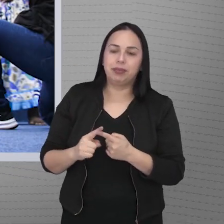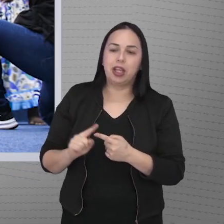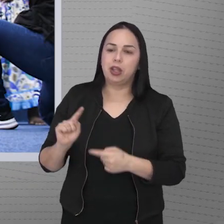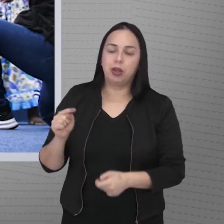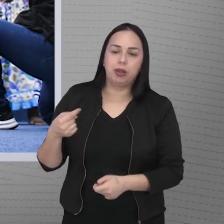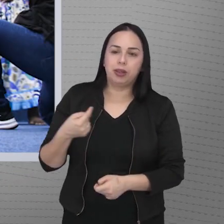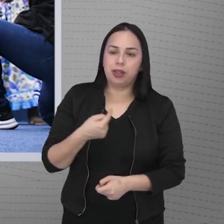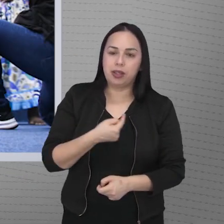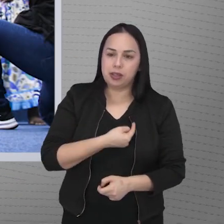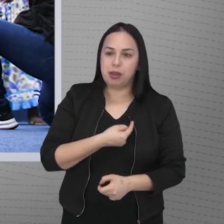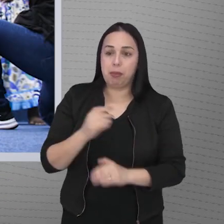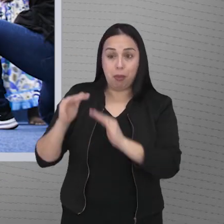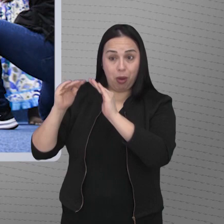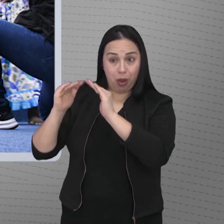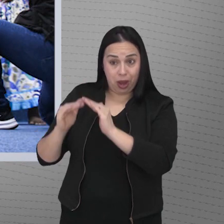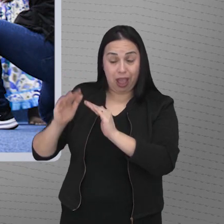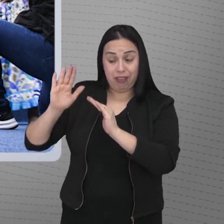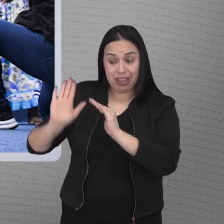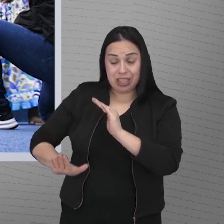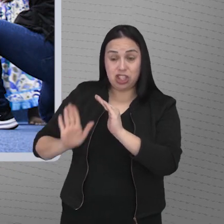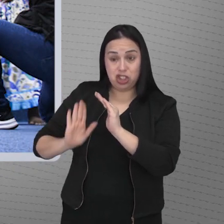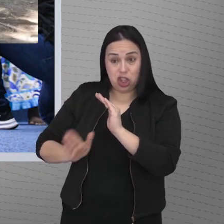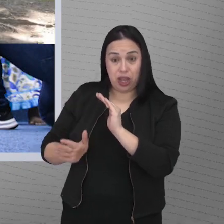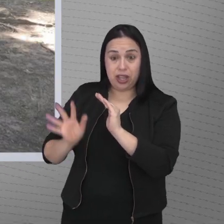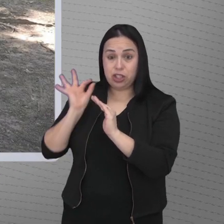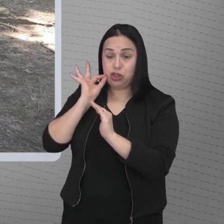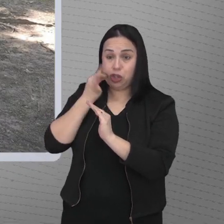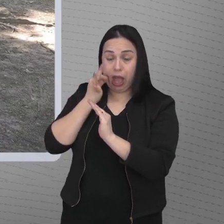gente morava aqui em São José já,